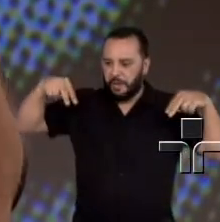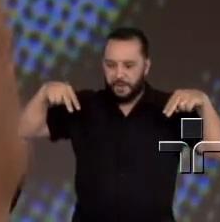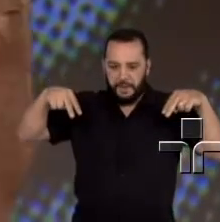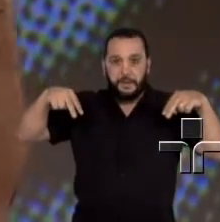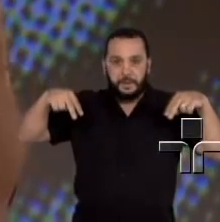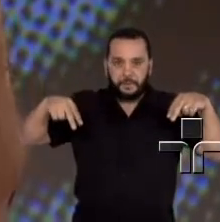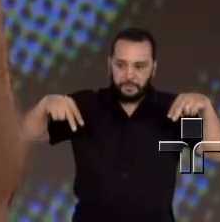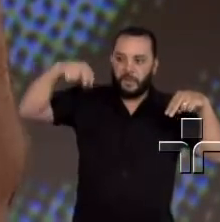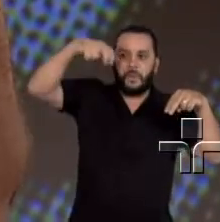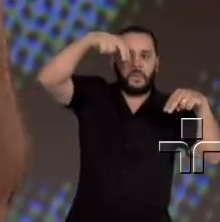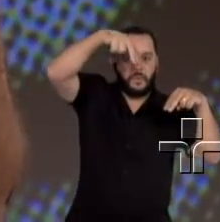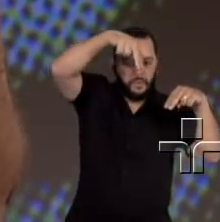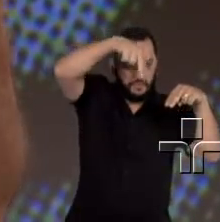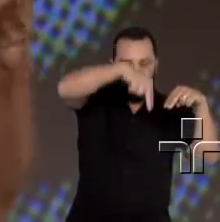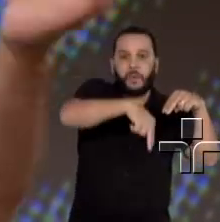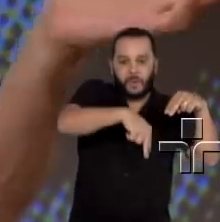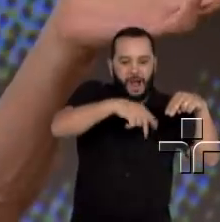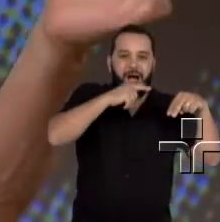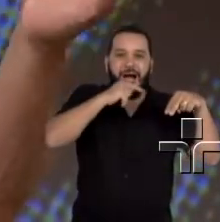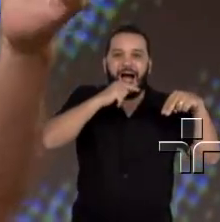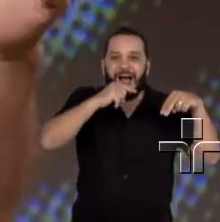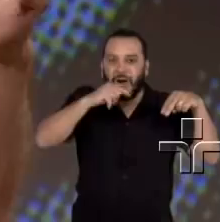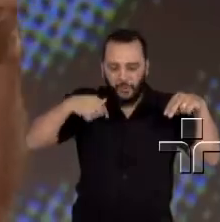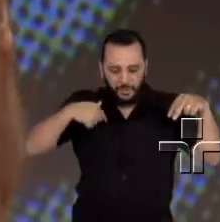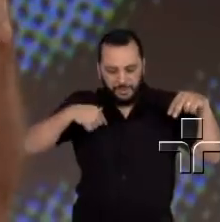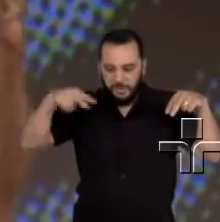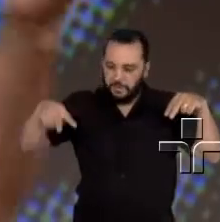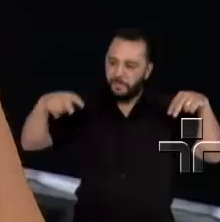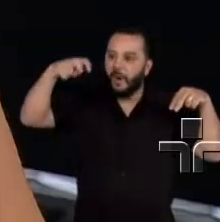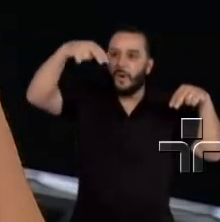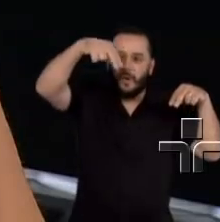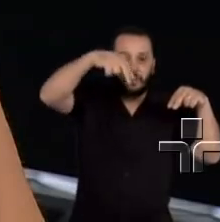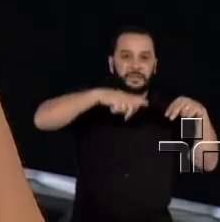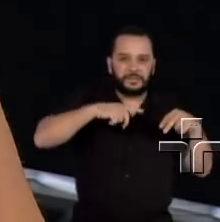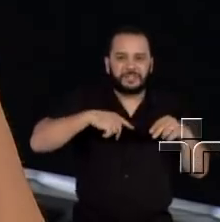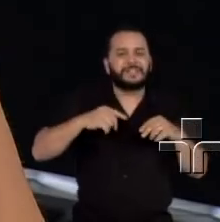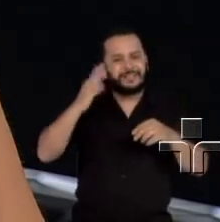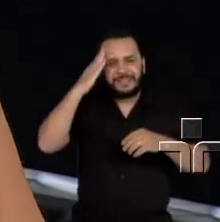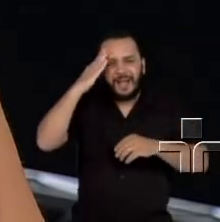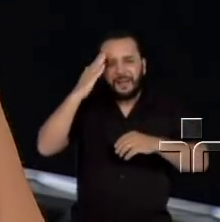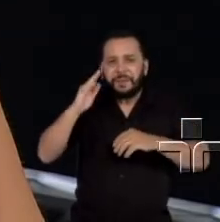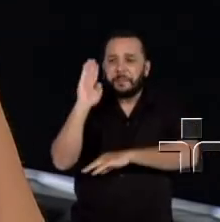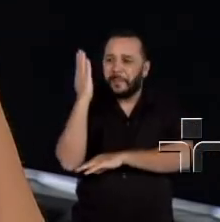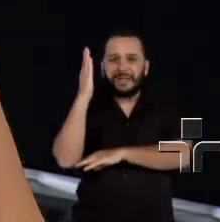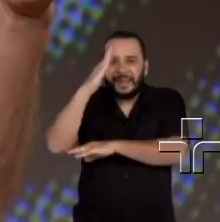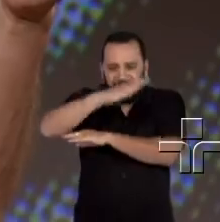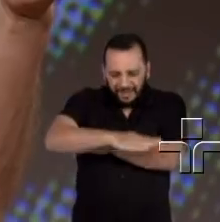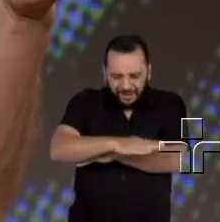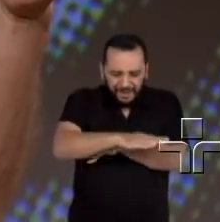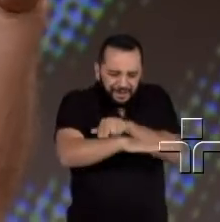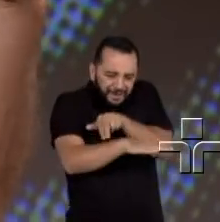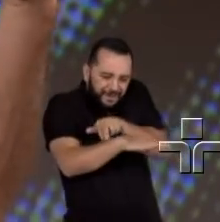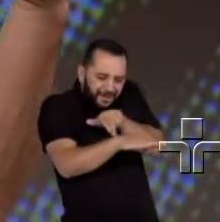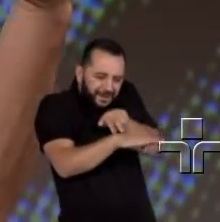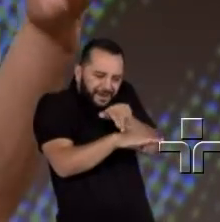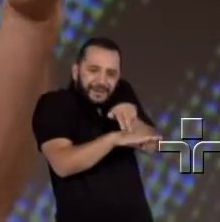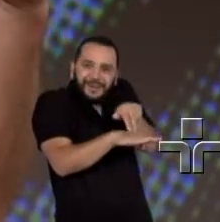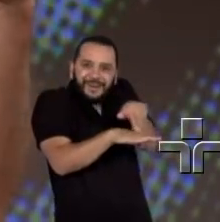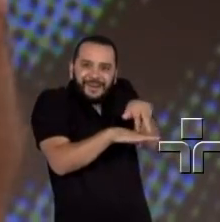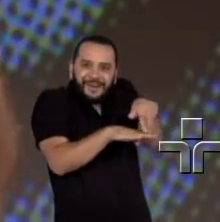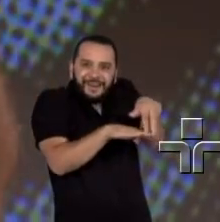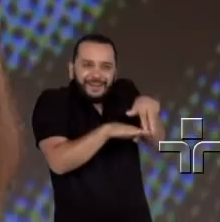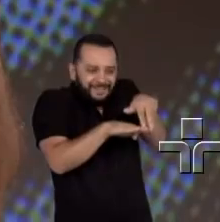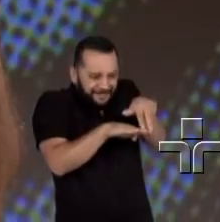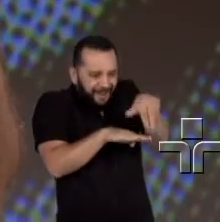Então a gente, se caísse, caía na água, não tinha problema nenhum. Era difícil acertar, né? Porque era o que tinha sobrado da ponte. E o meu pai